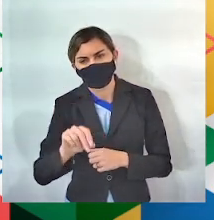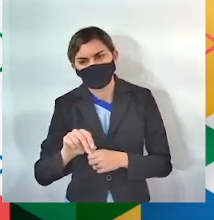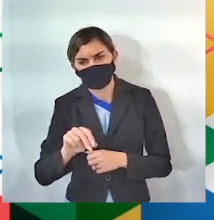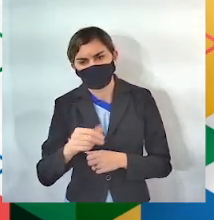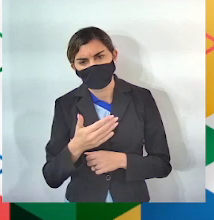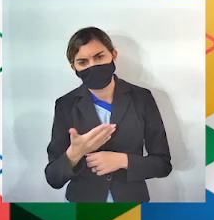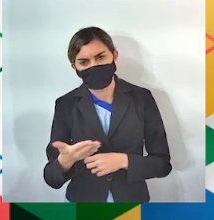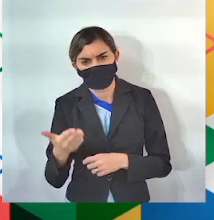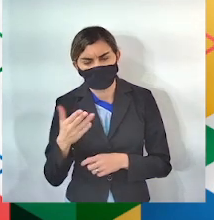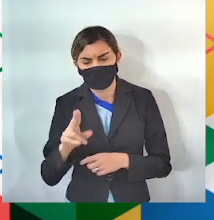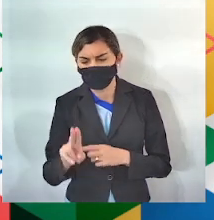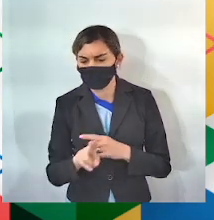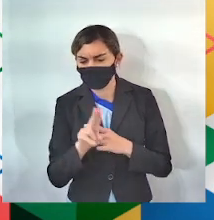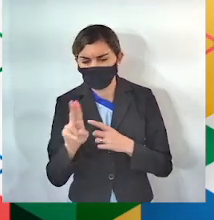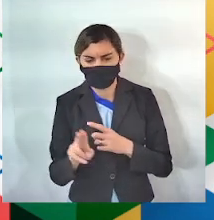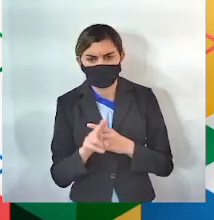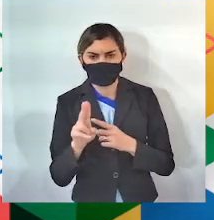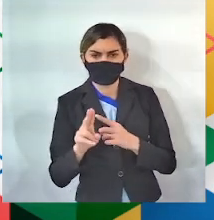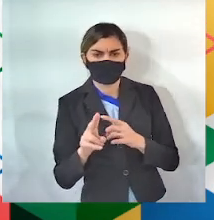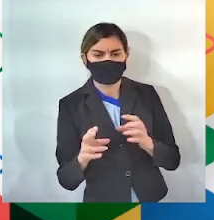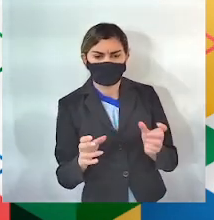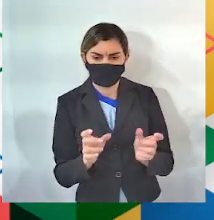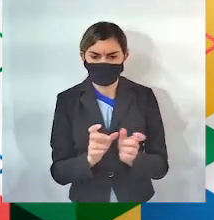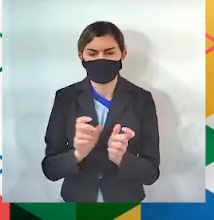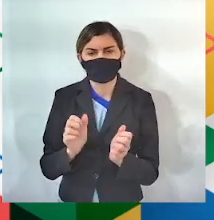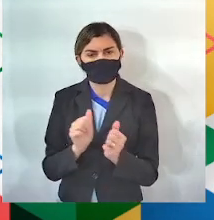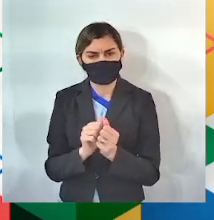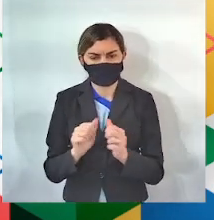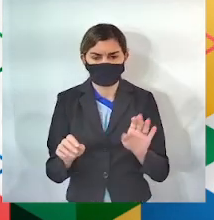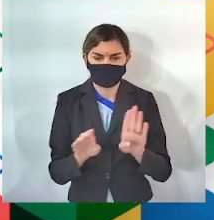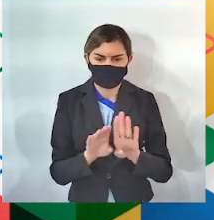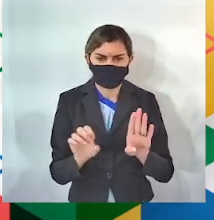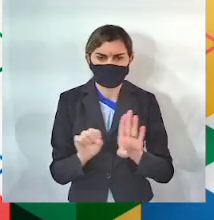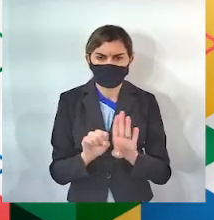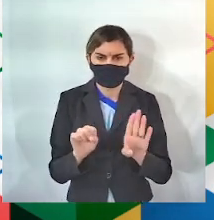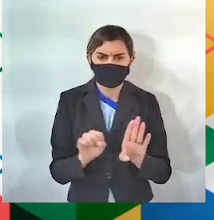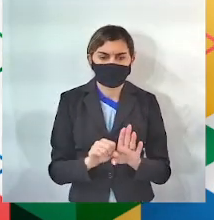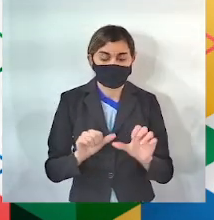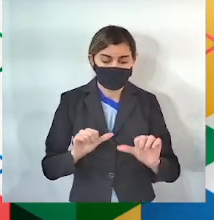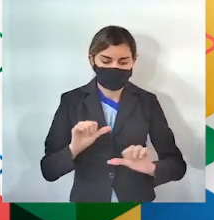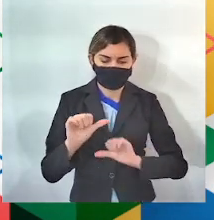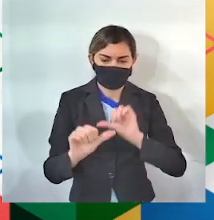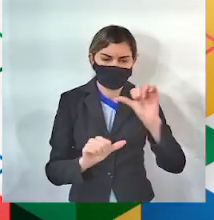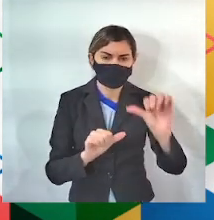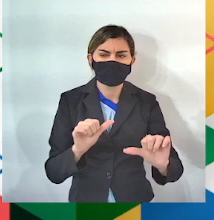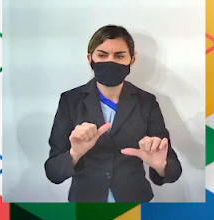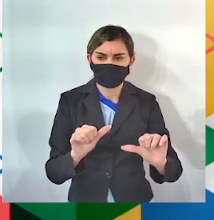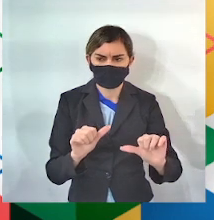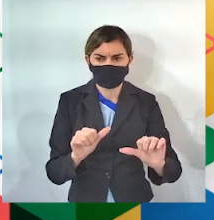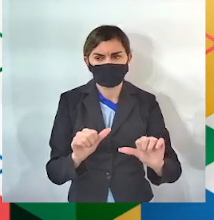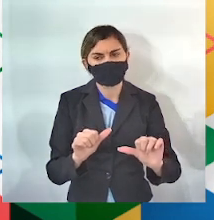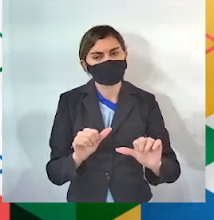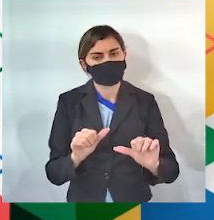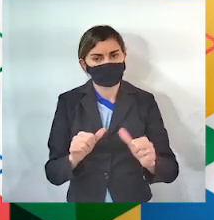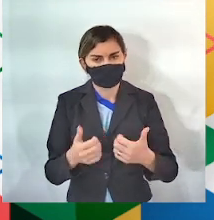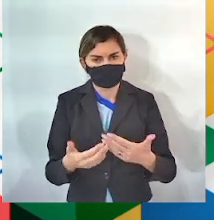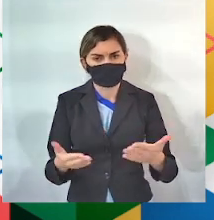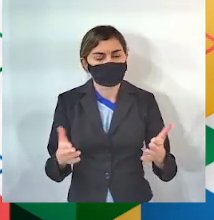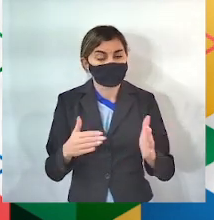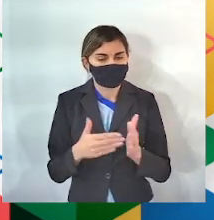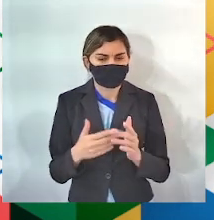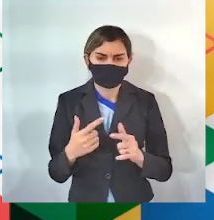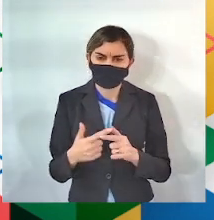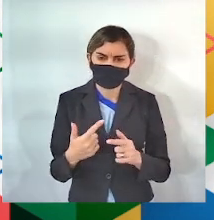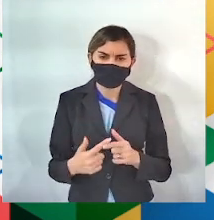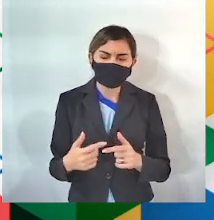vão ser ali usados juntamente com o substantivo com a função de modificá-los. Até porque, se